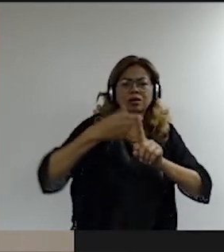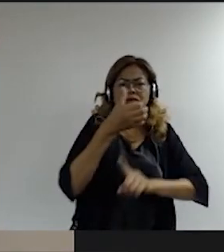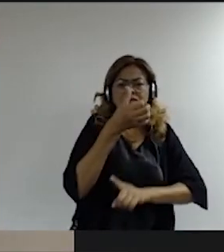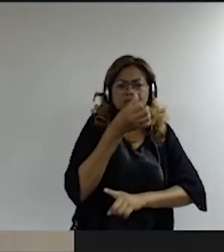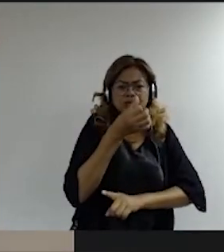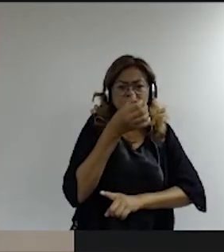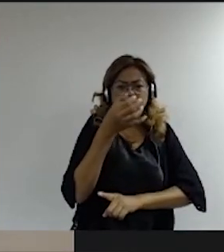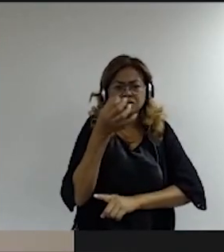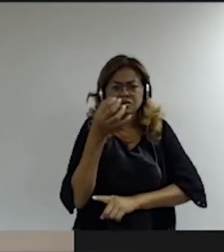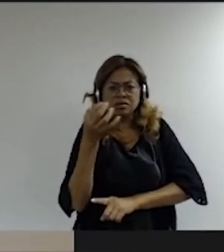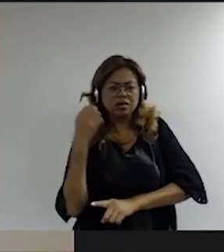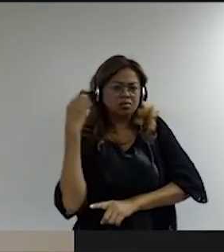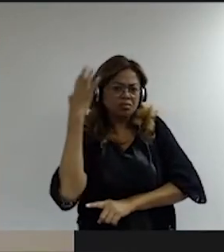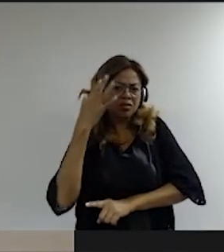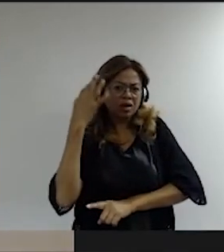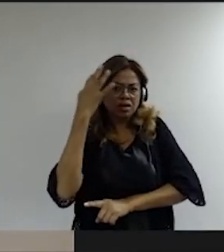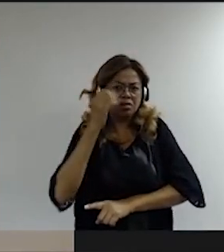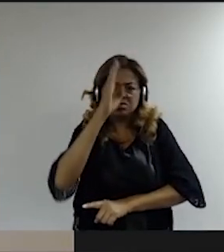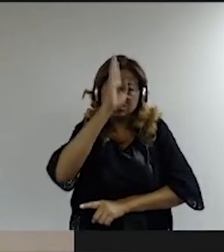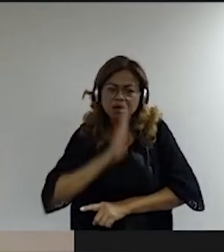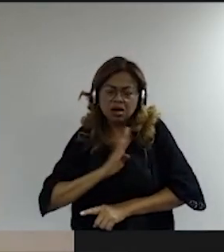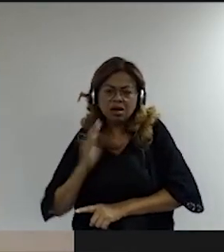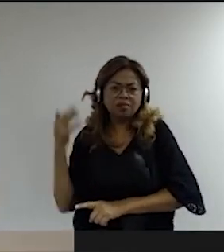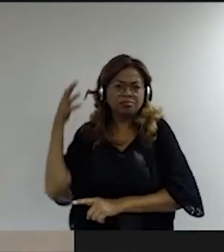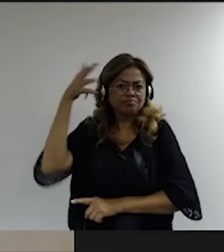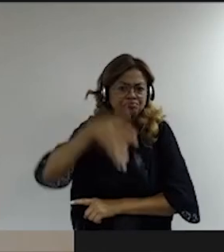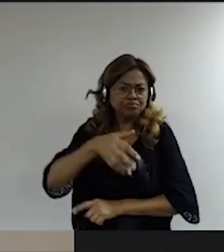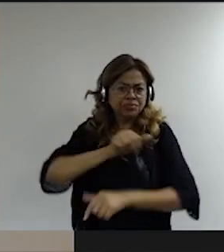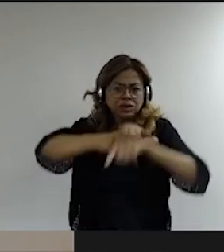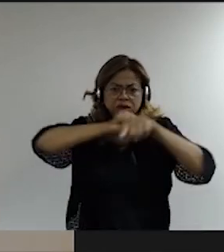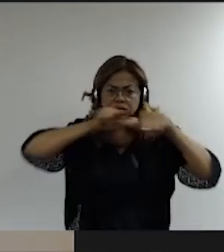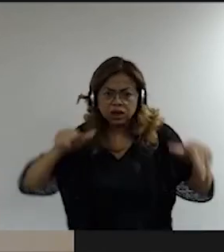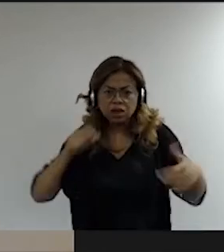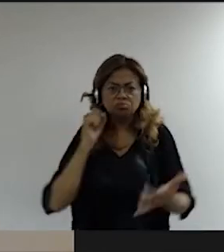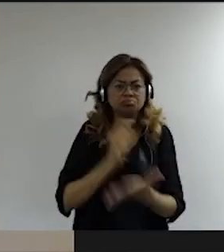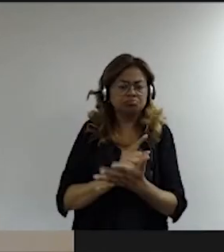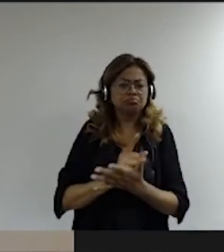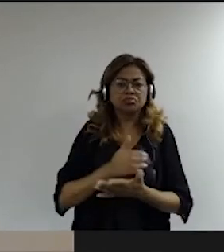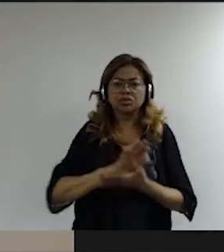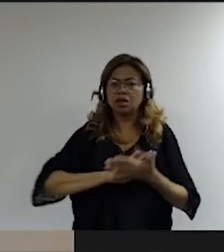que gratuitamente estiveram nesse evento. Ninguém foi remunerado.